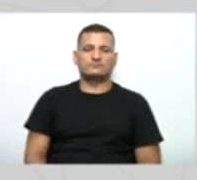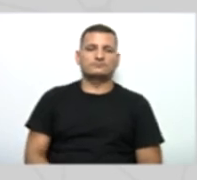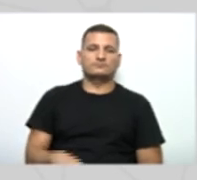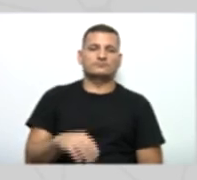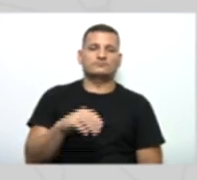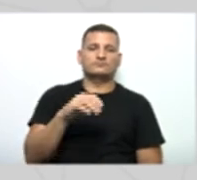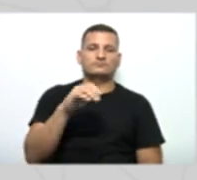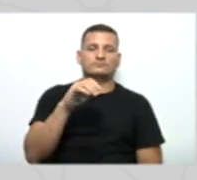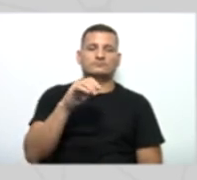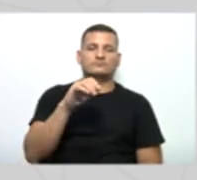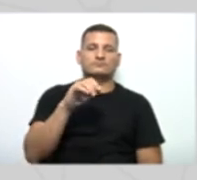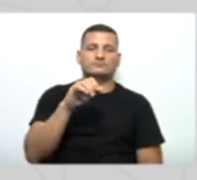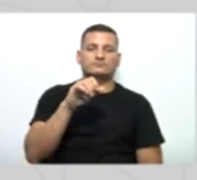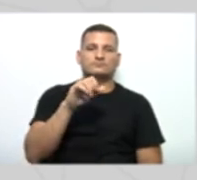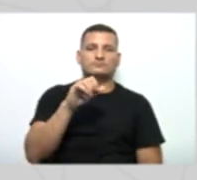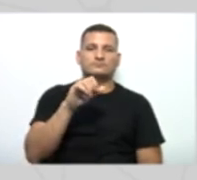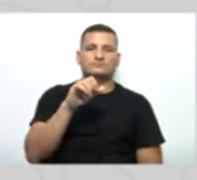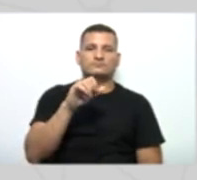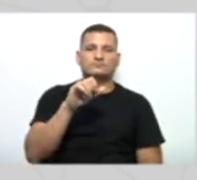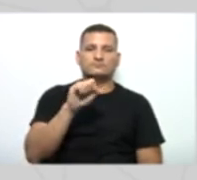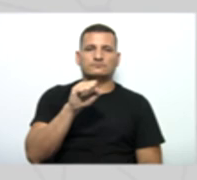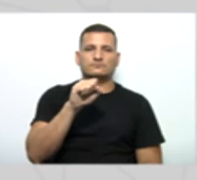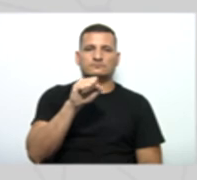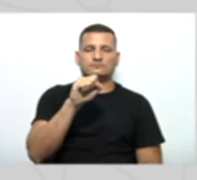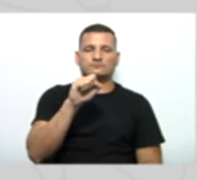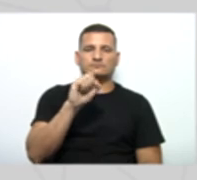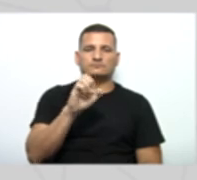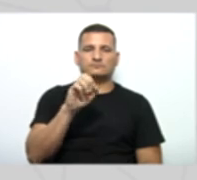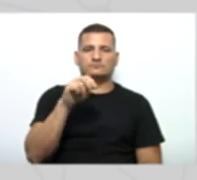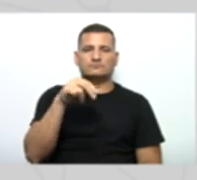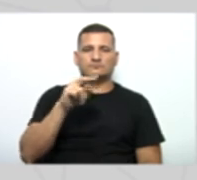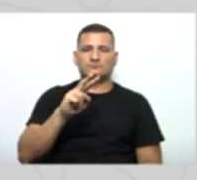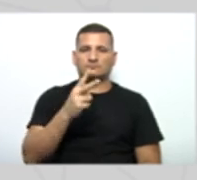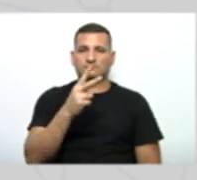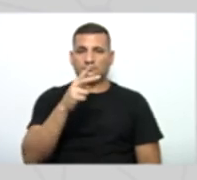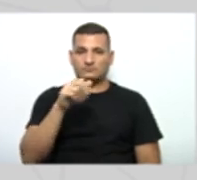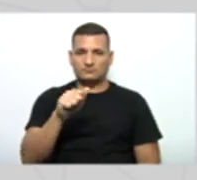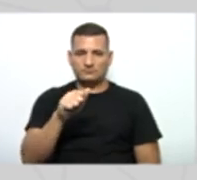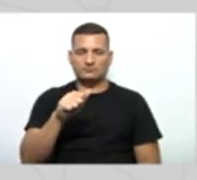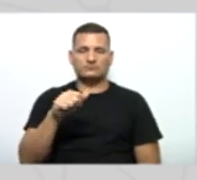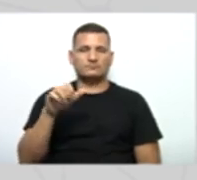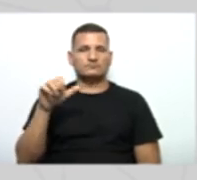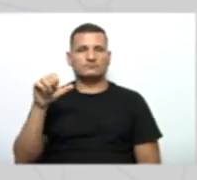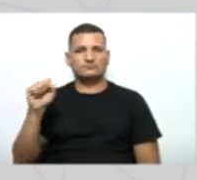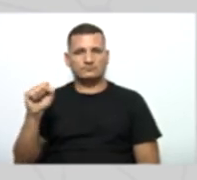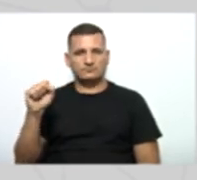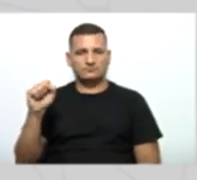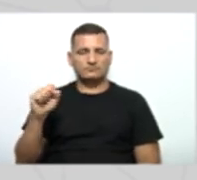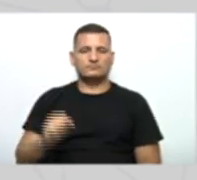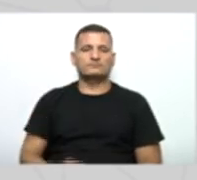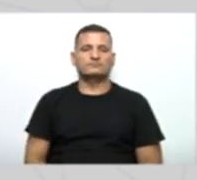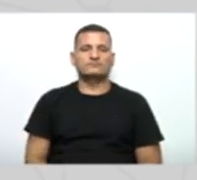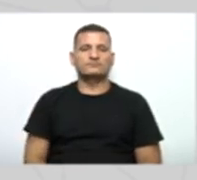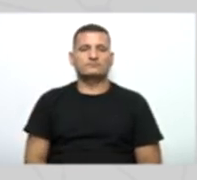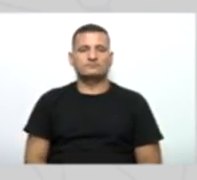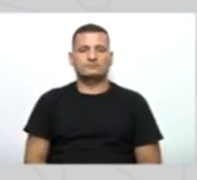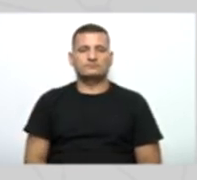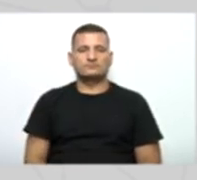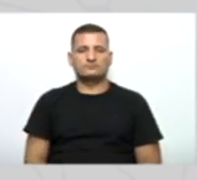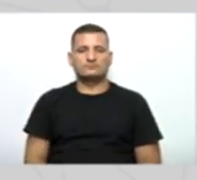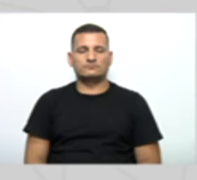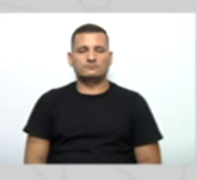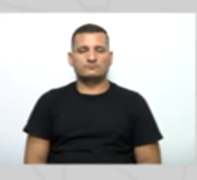self, ponto, agora senha. Underline, underline, senha. Recebe o